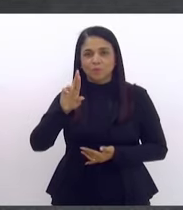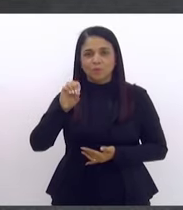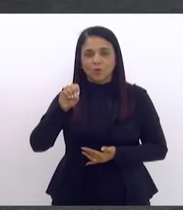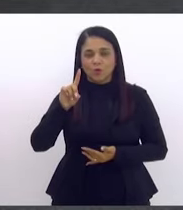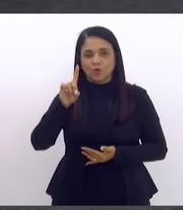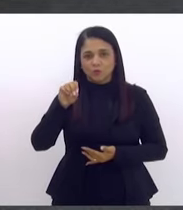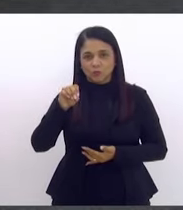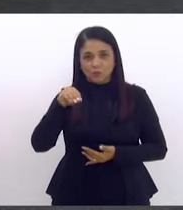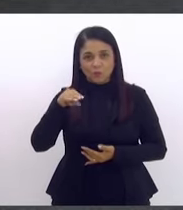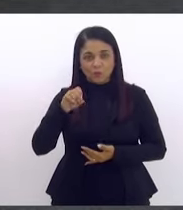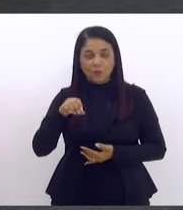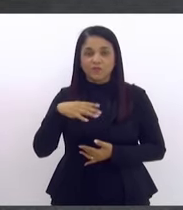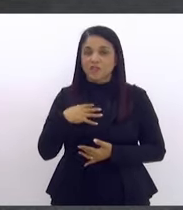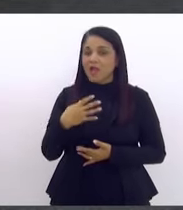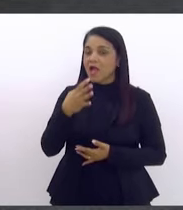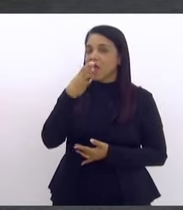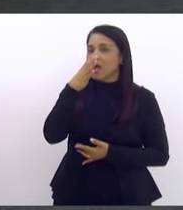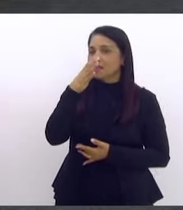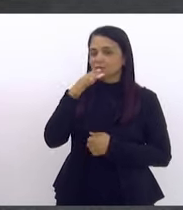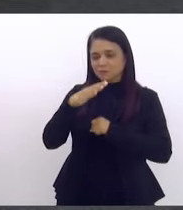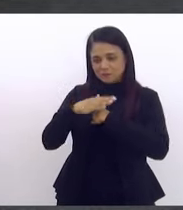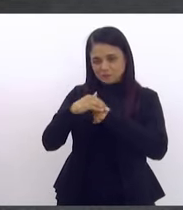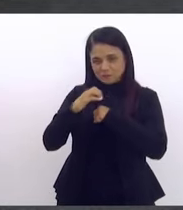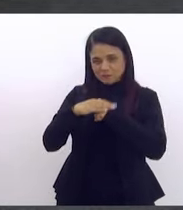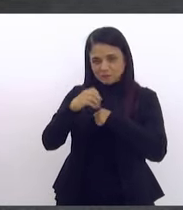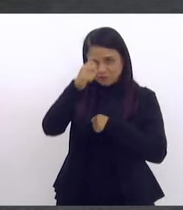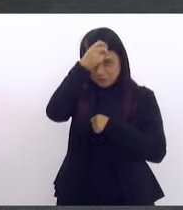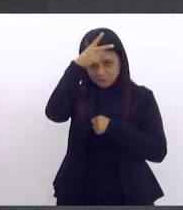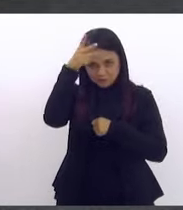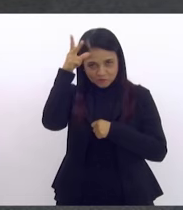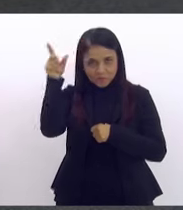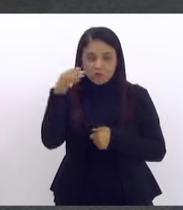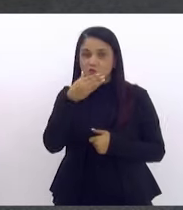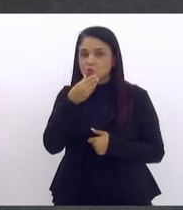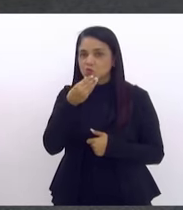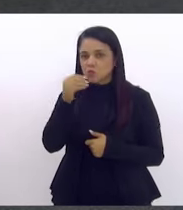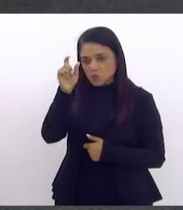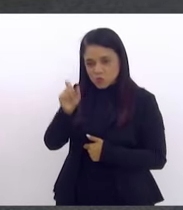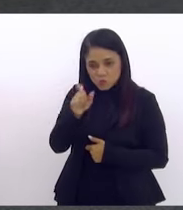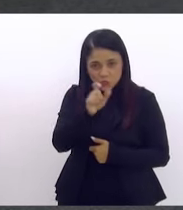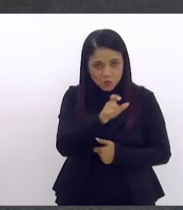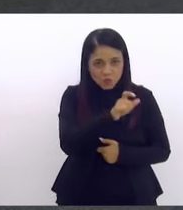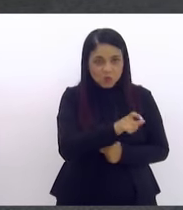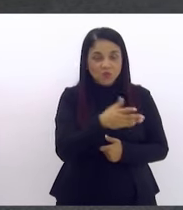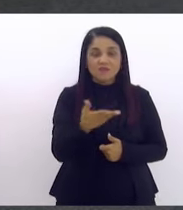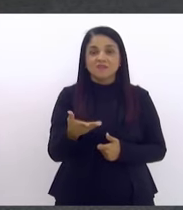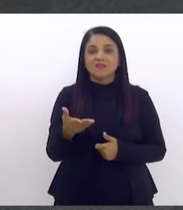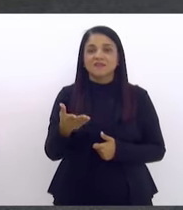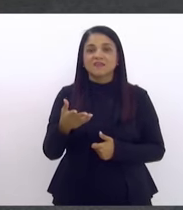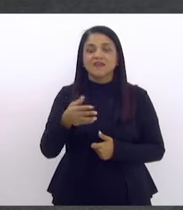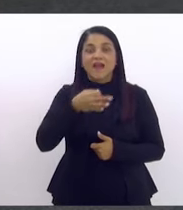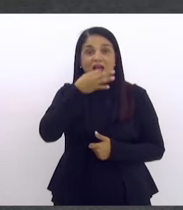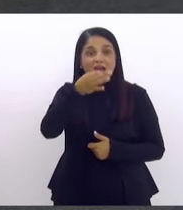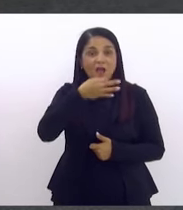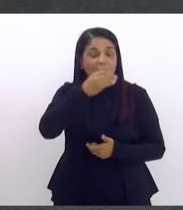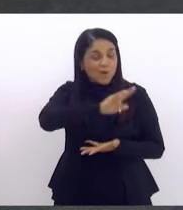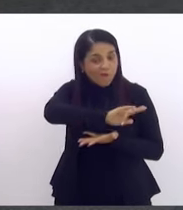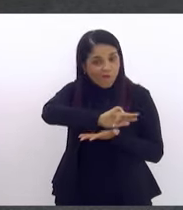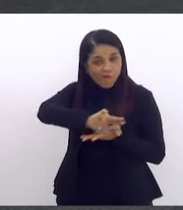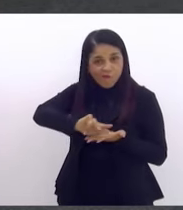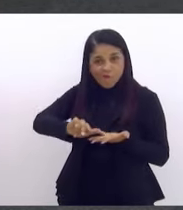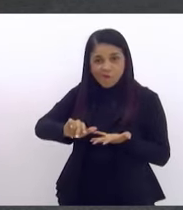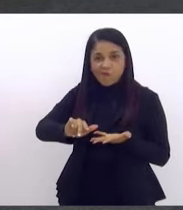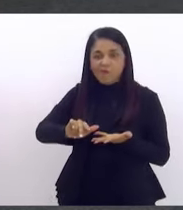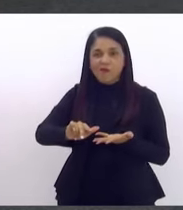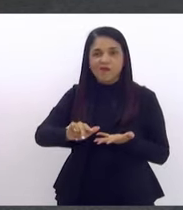admiração afetiva do prefeito por rapazes, vários argumentos que,